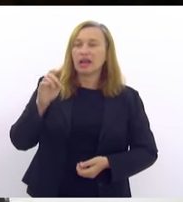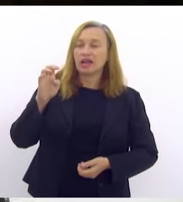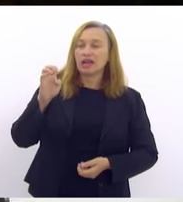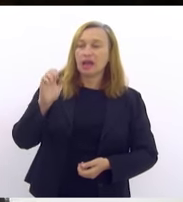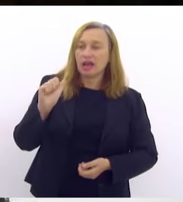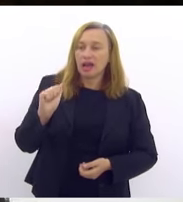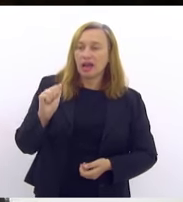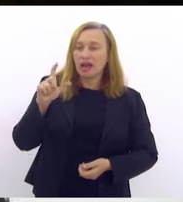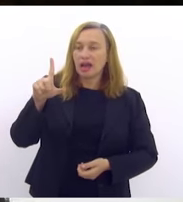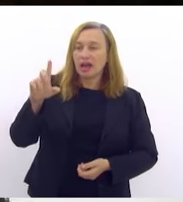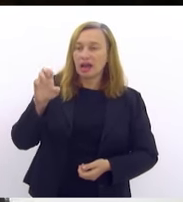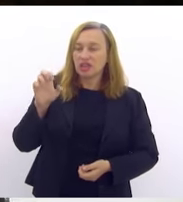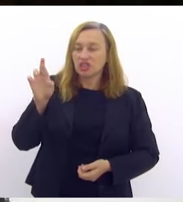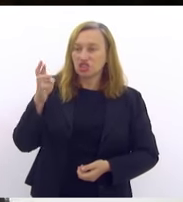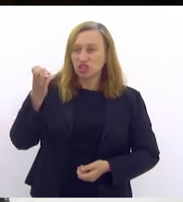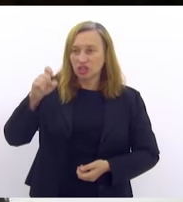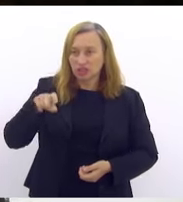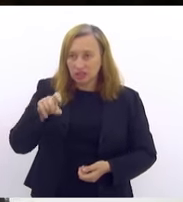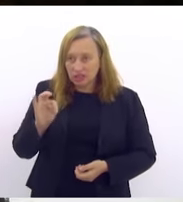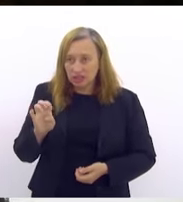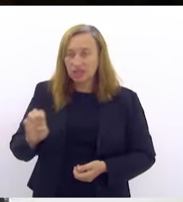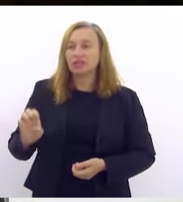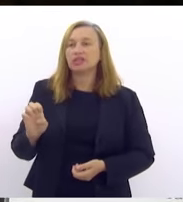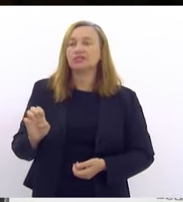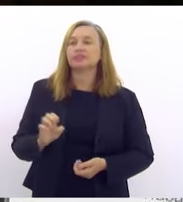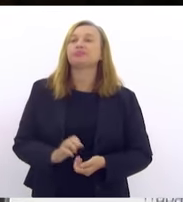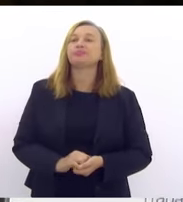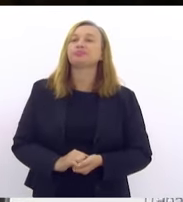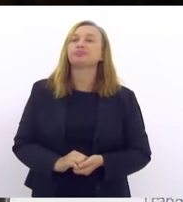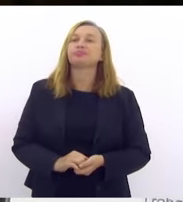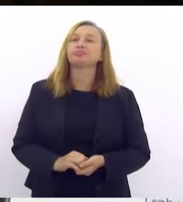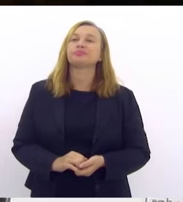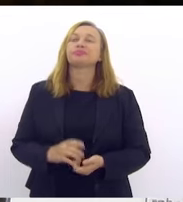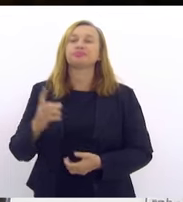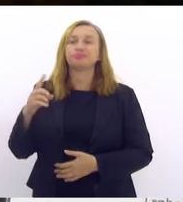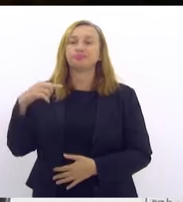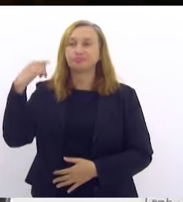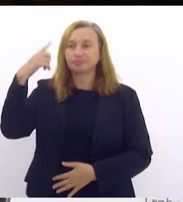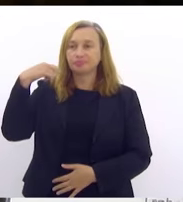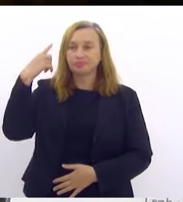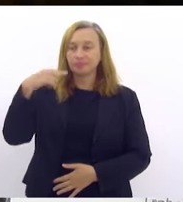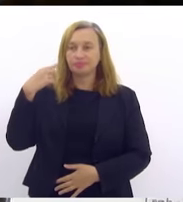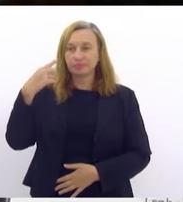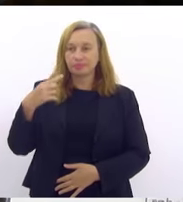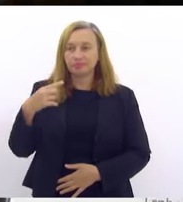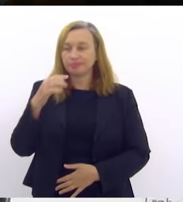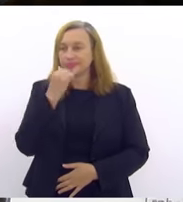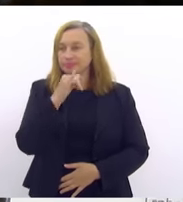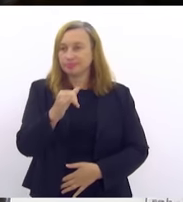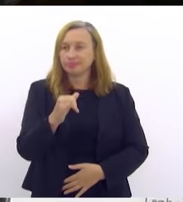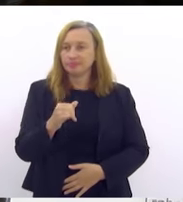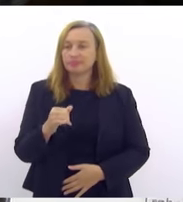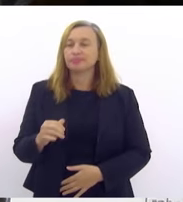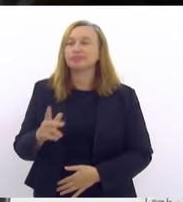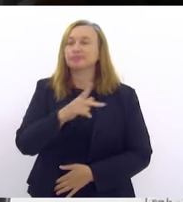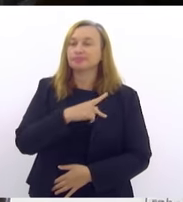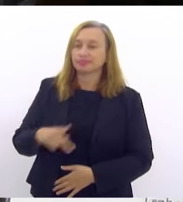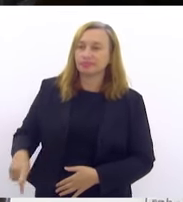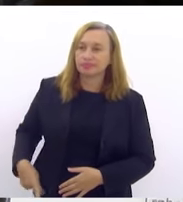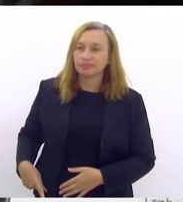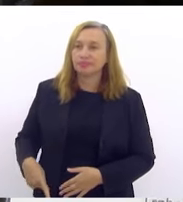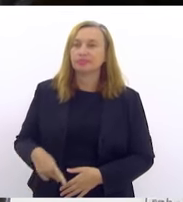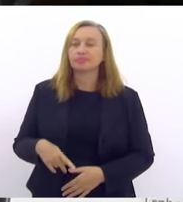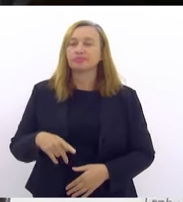Freitas Bastos quero saudar a advocacia Fluminense na pessoa da presidente da associação Fluminense advogado